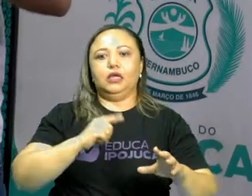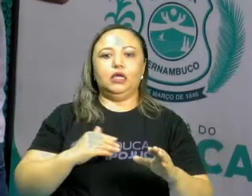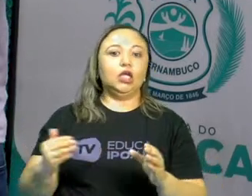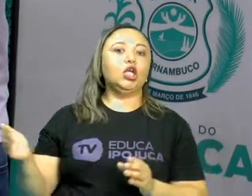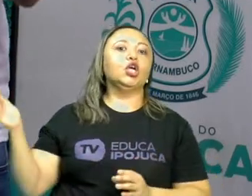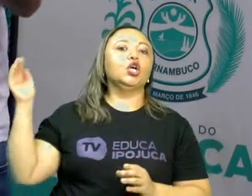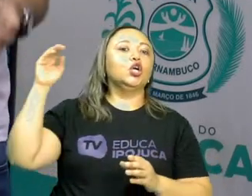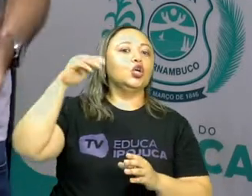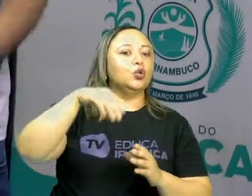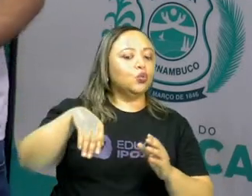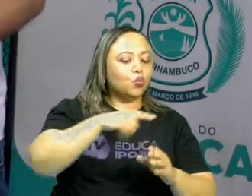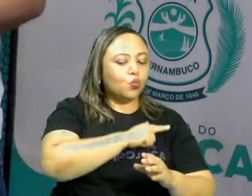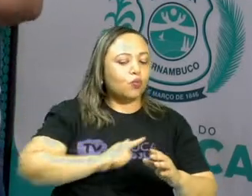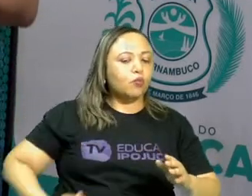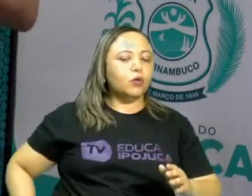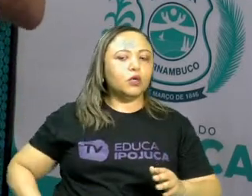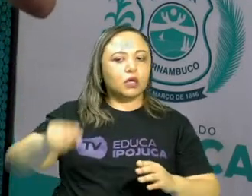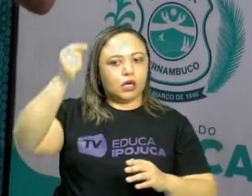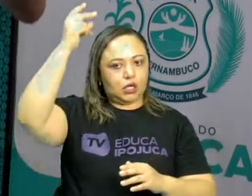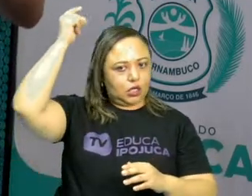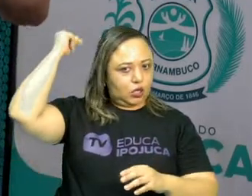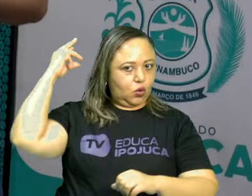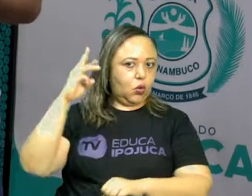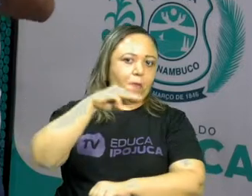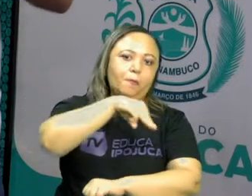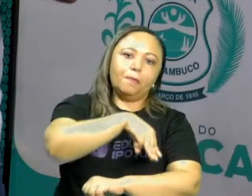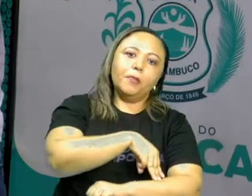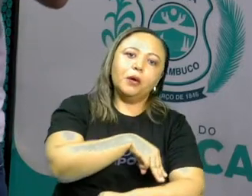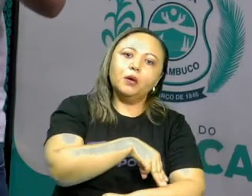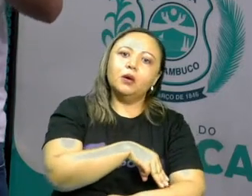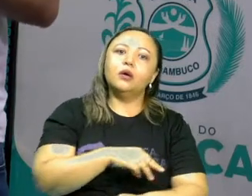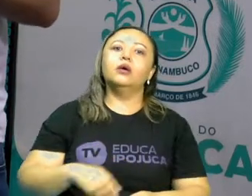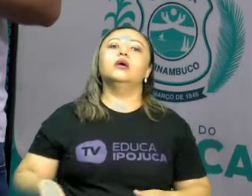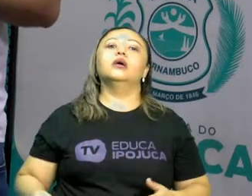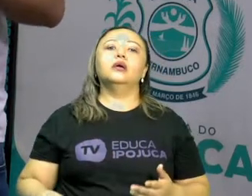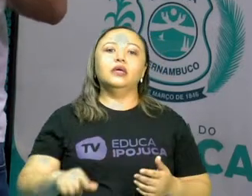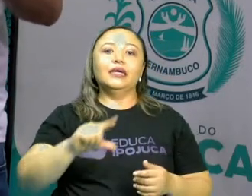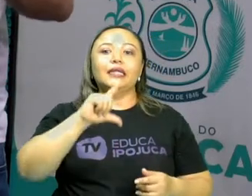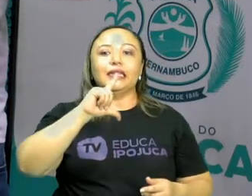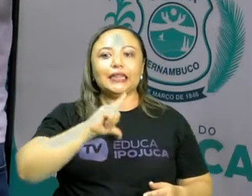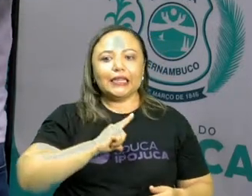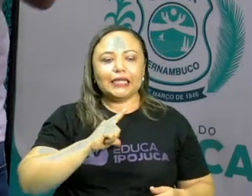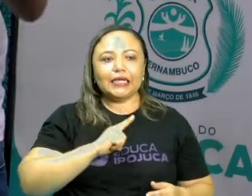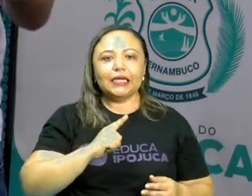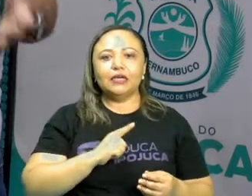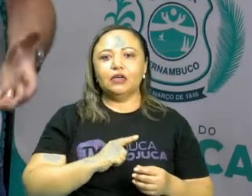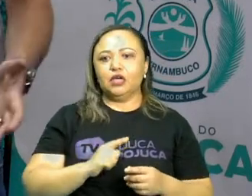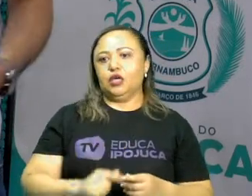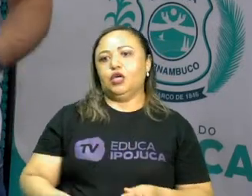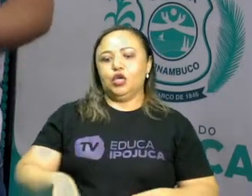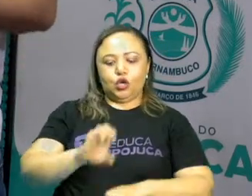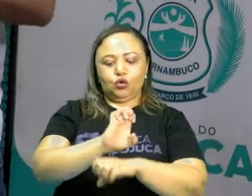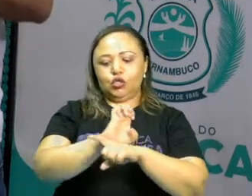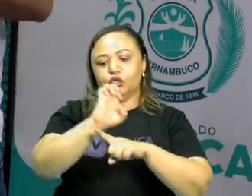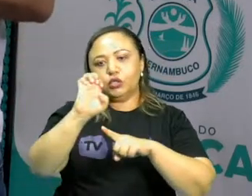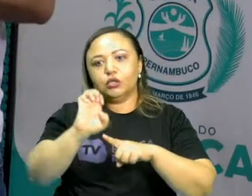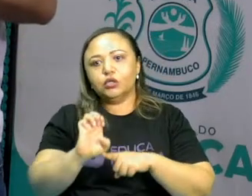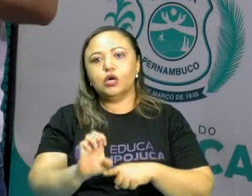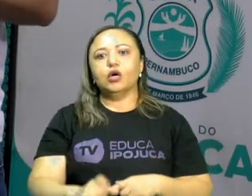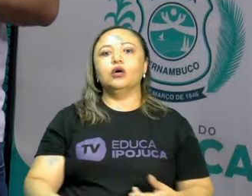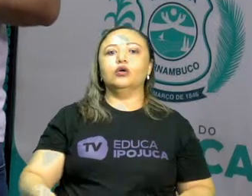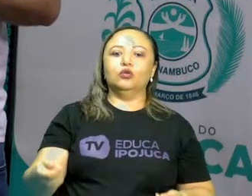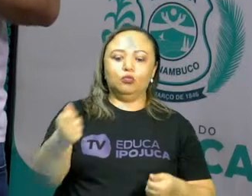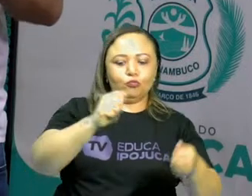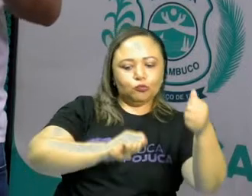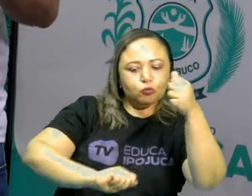o mercantilismo, tá certo? Então, essa prática de você ter, o Estado intervindo na economia,